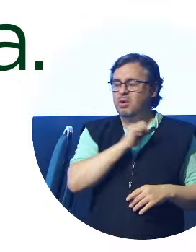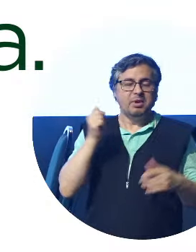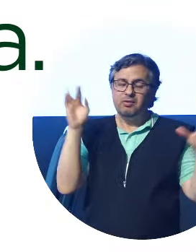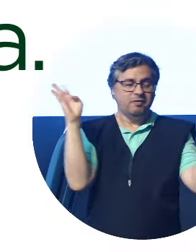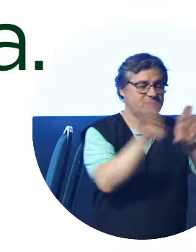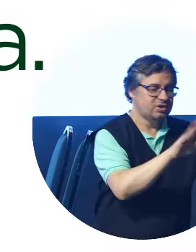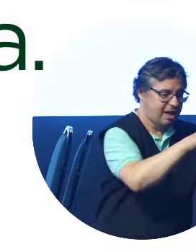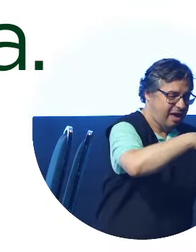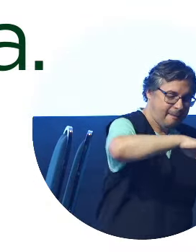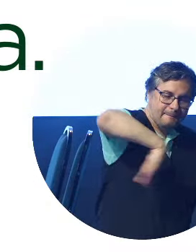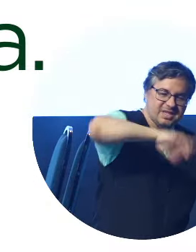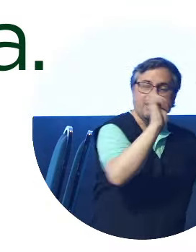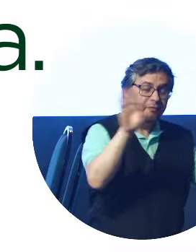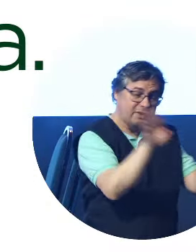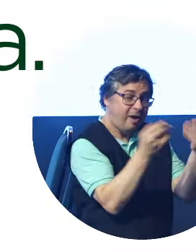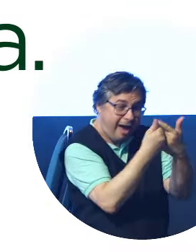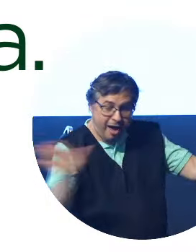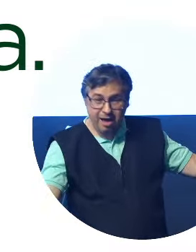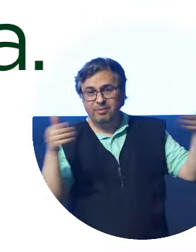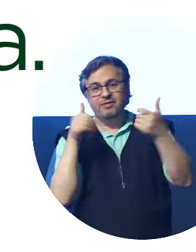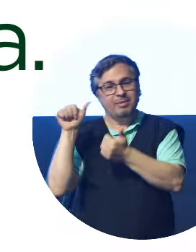as águas dos batistérios batistas